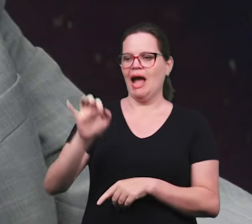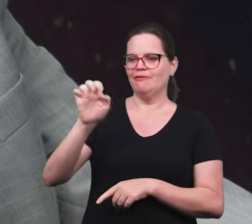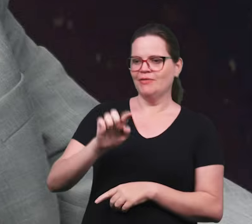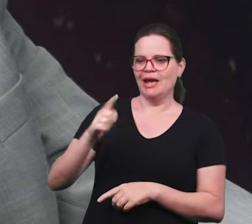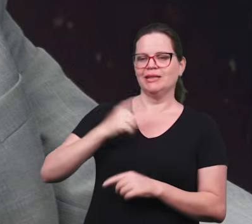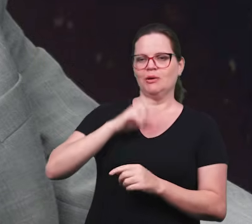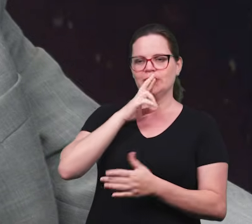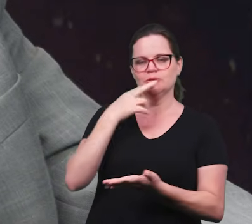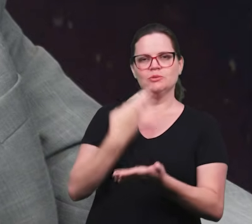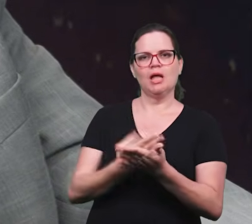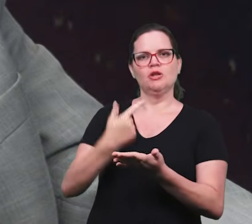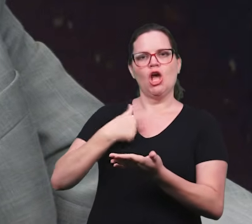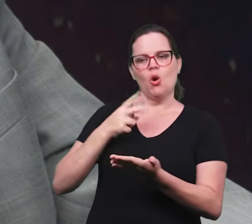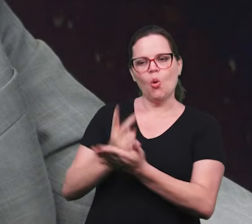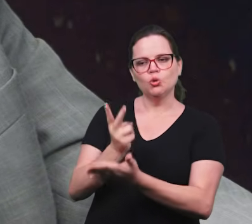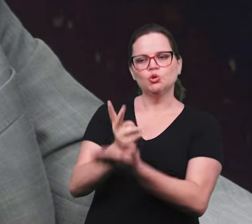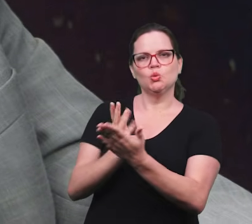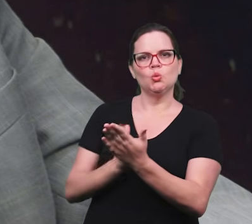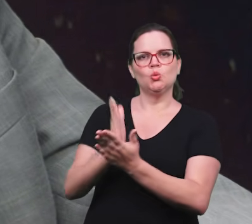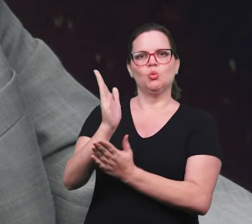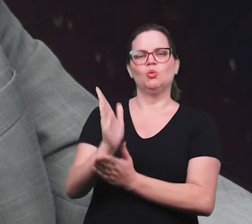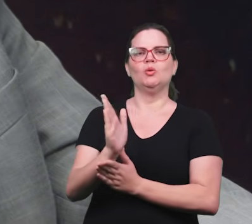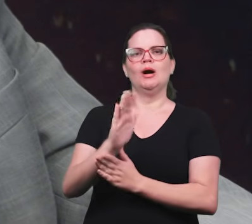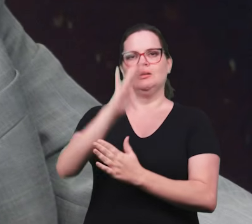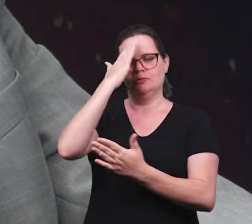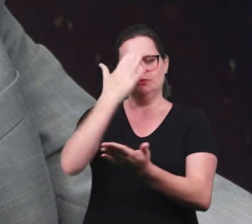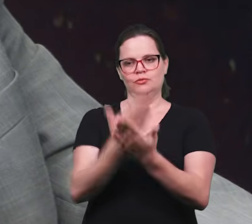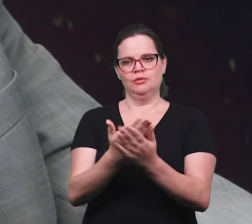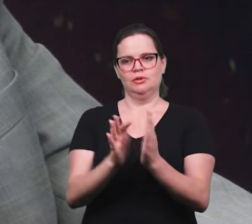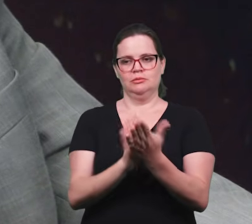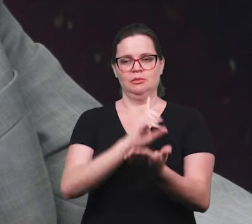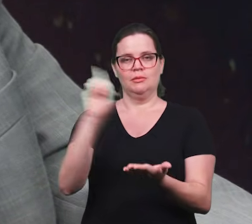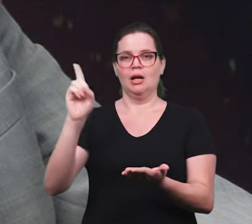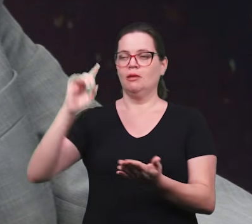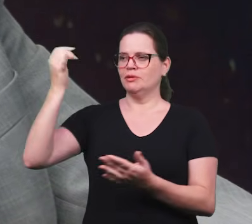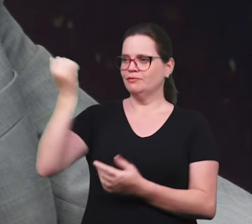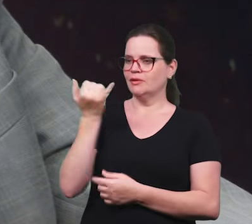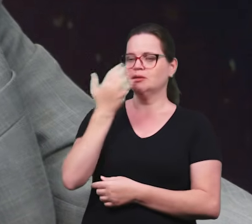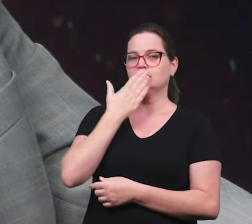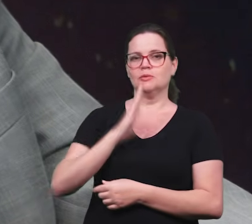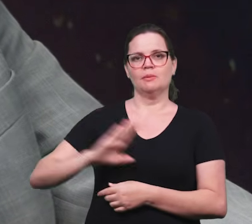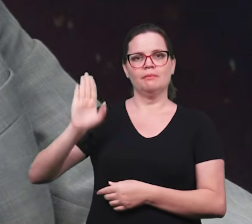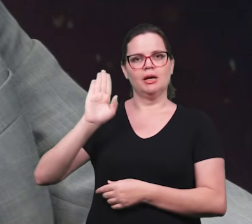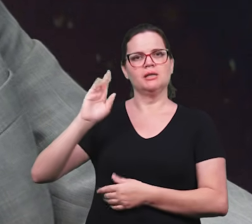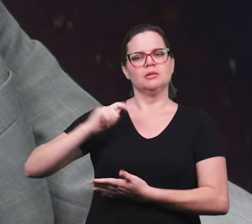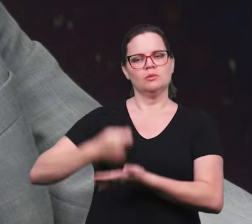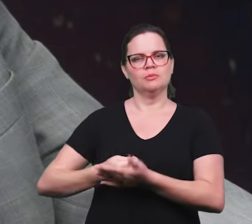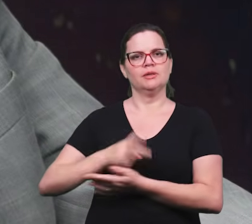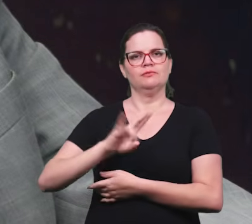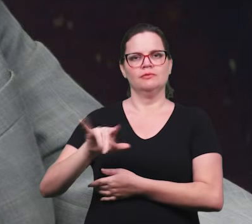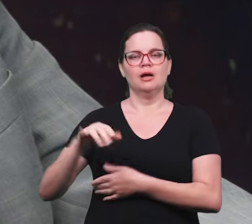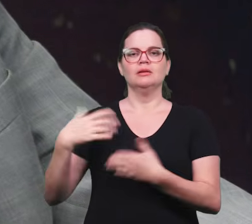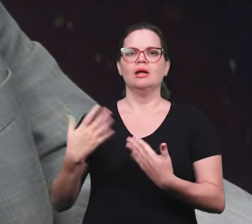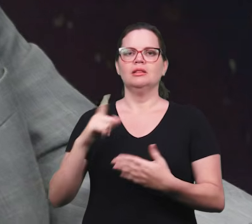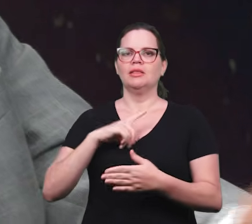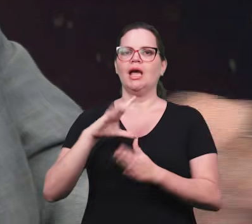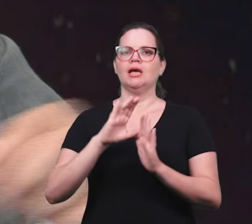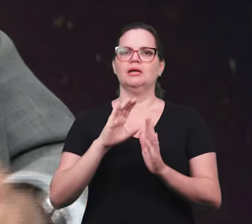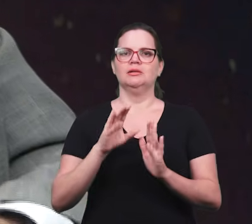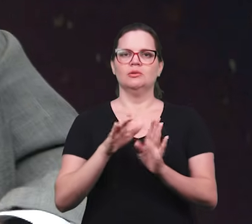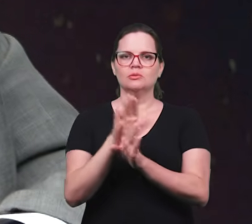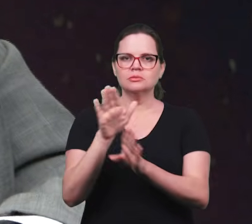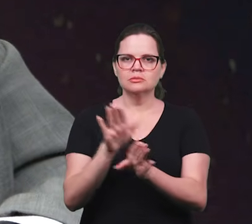permanência, a fé permanece na palavra de Deus. Ele vai trazer esses conceitos através dos apóstolos, o Senhor vai trazendo esses